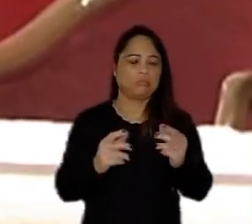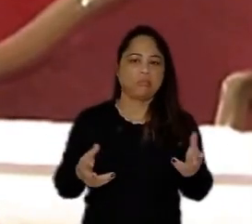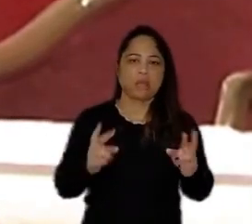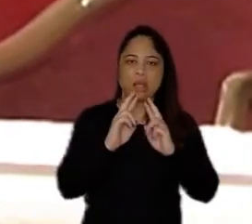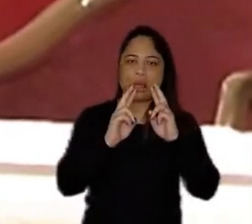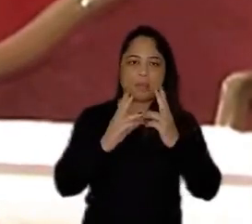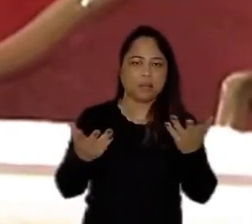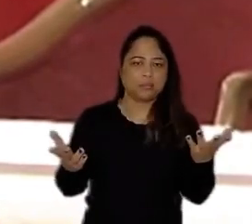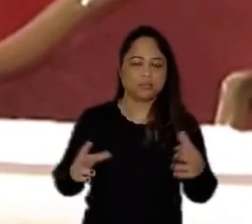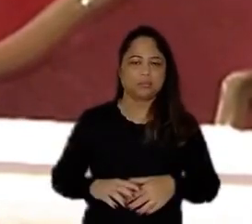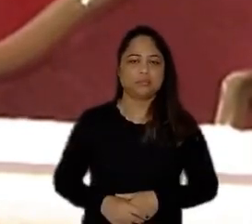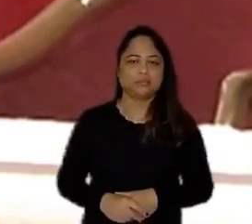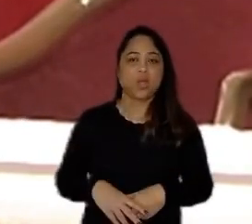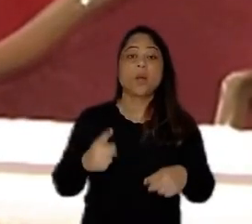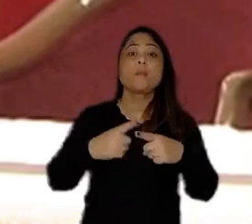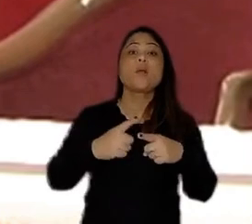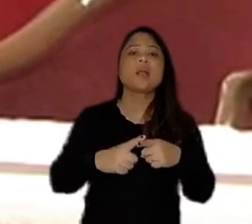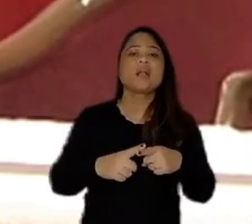Pergunta para mim por que não vai?